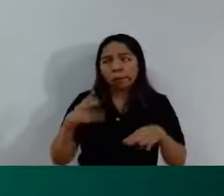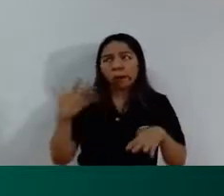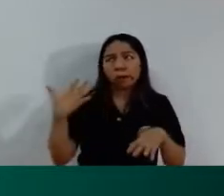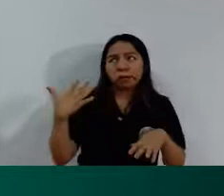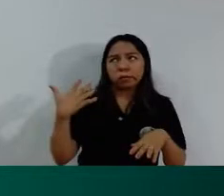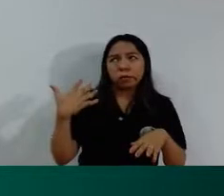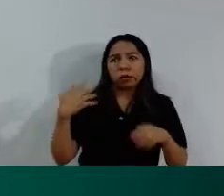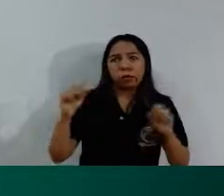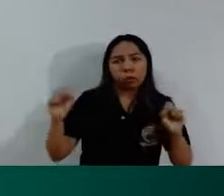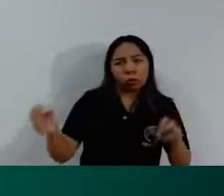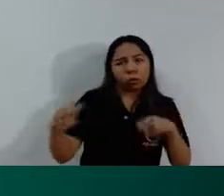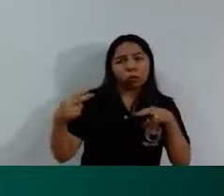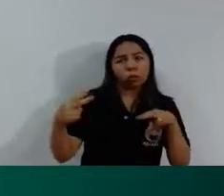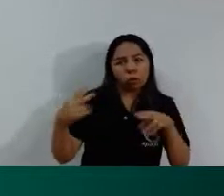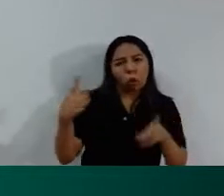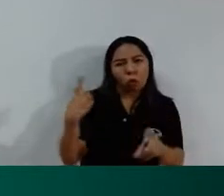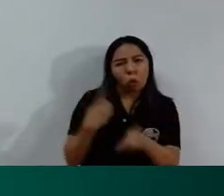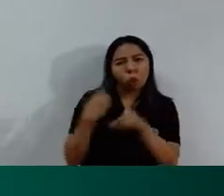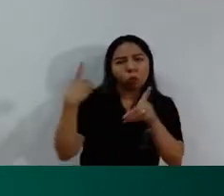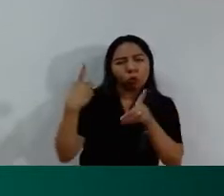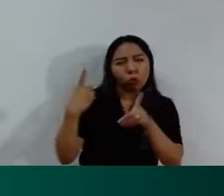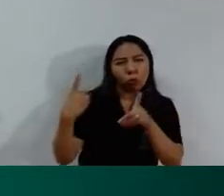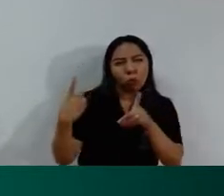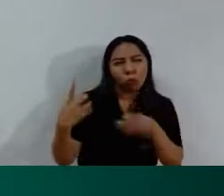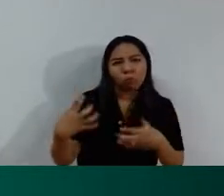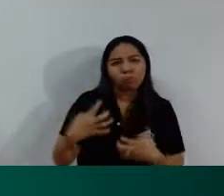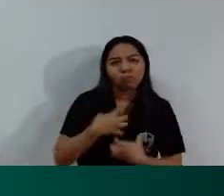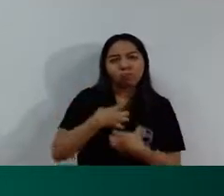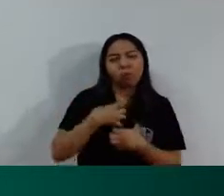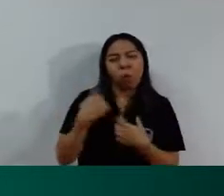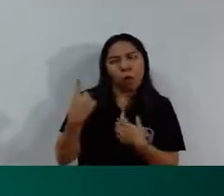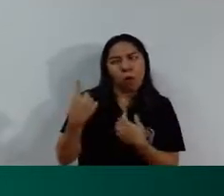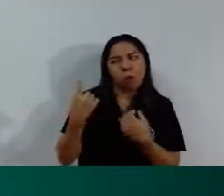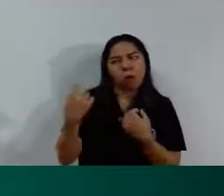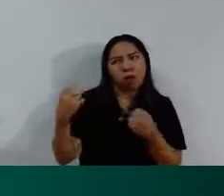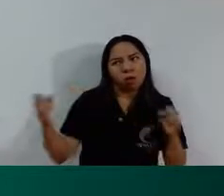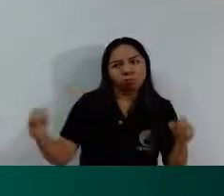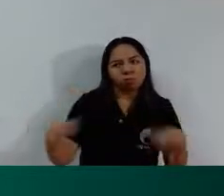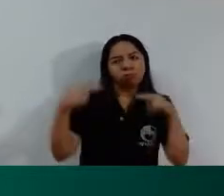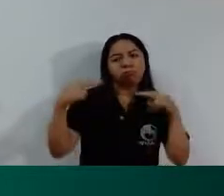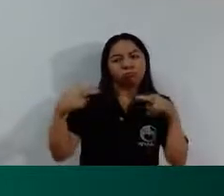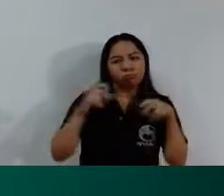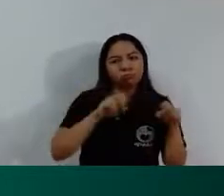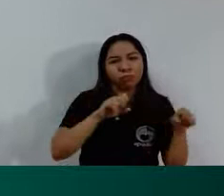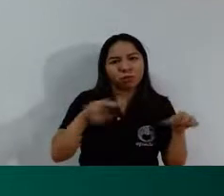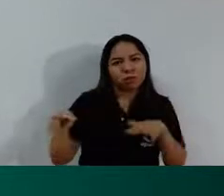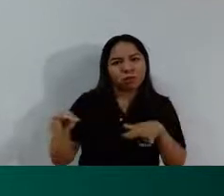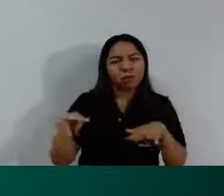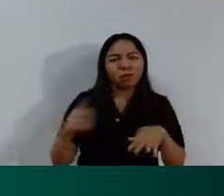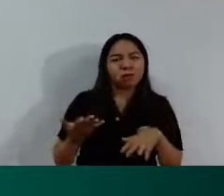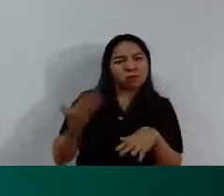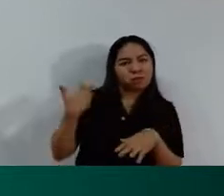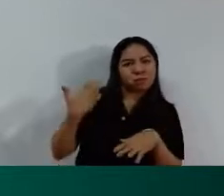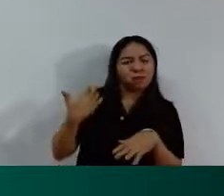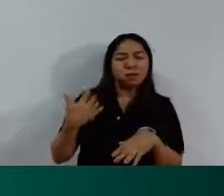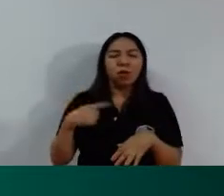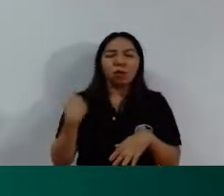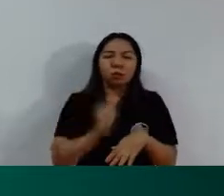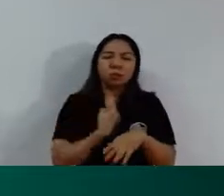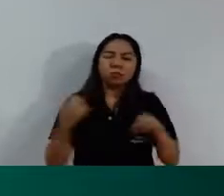atrás que a gente se viu ele encontra impactante não foi e foi sim uma semana atrás nós